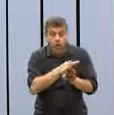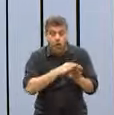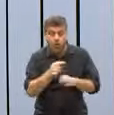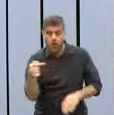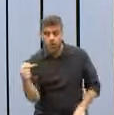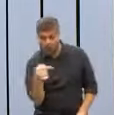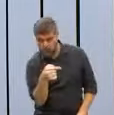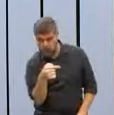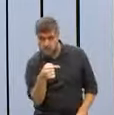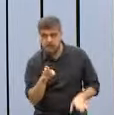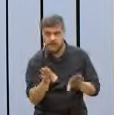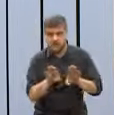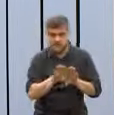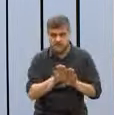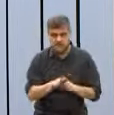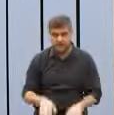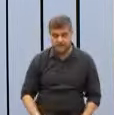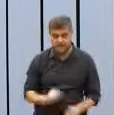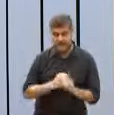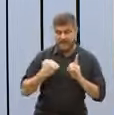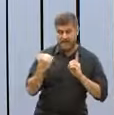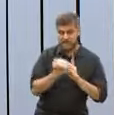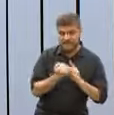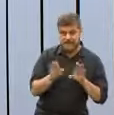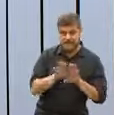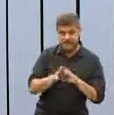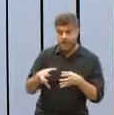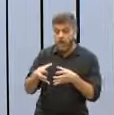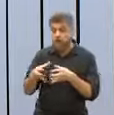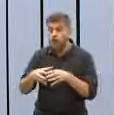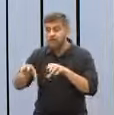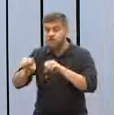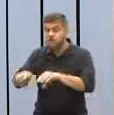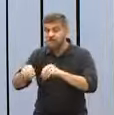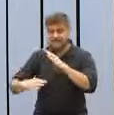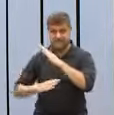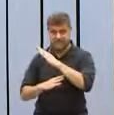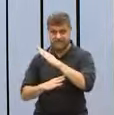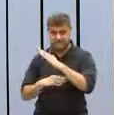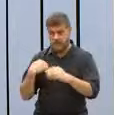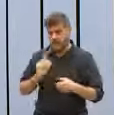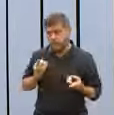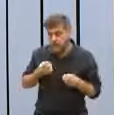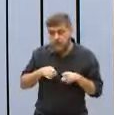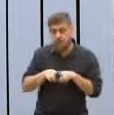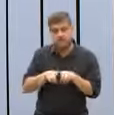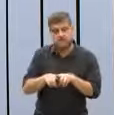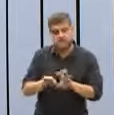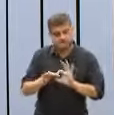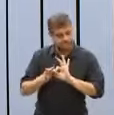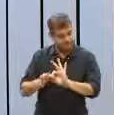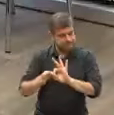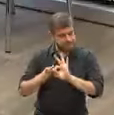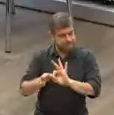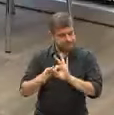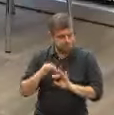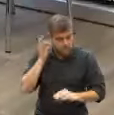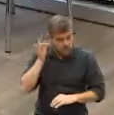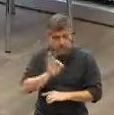Municipal, que é a sociedade civil olhando para a questão, e com a educação. A Comissão de Educação aqui da casa também, a gente tem uma parceria muito